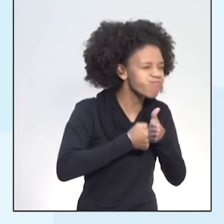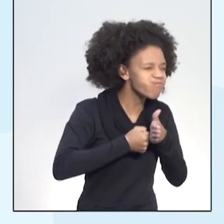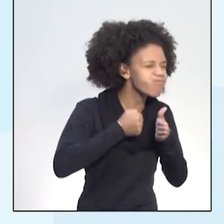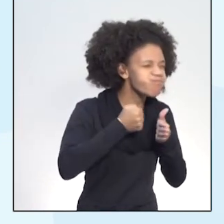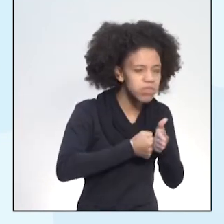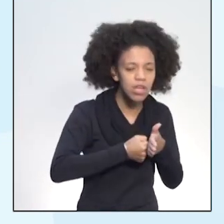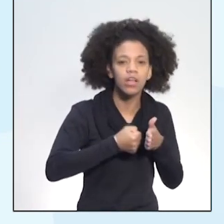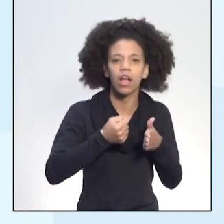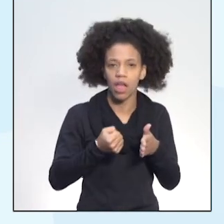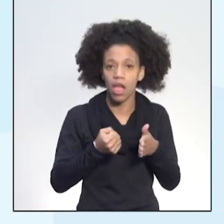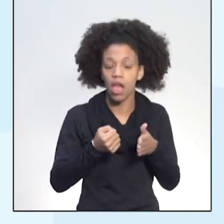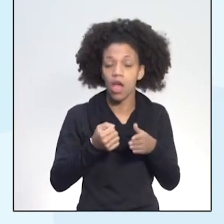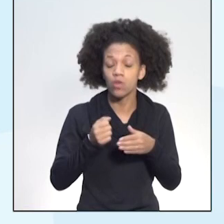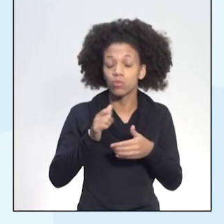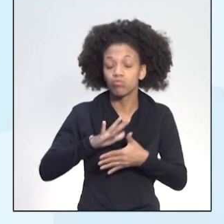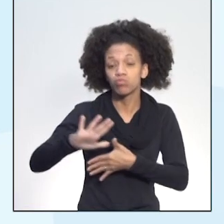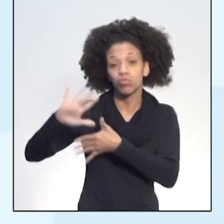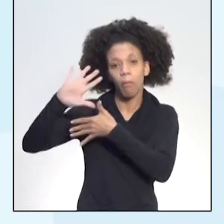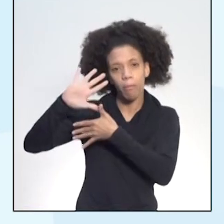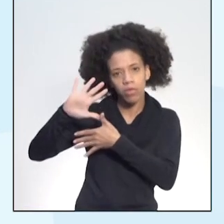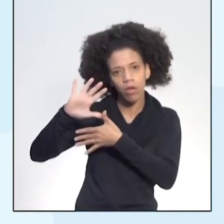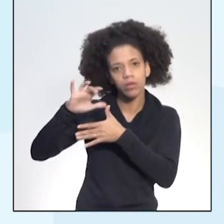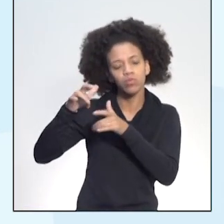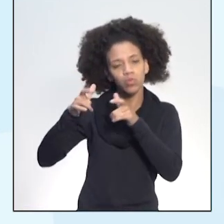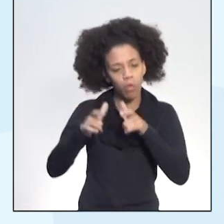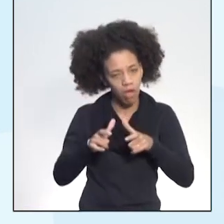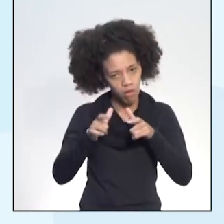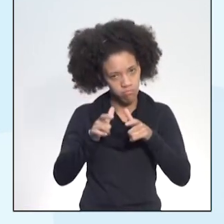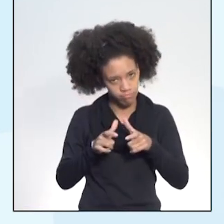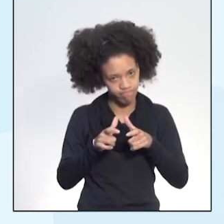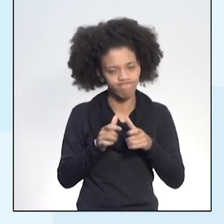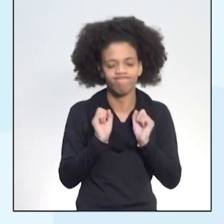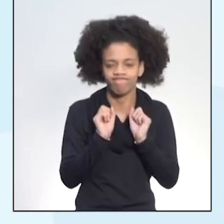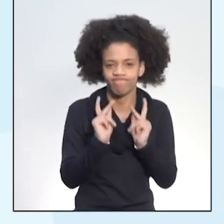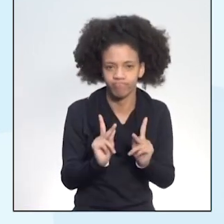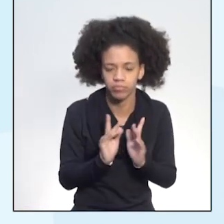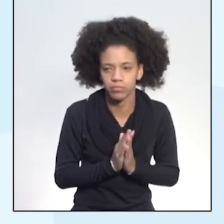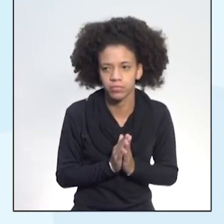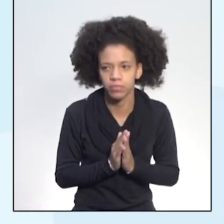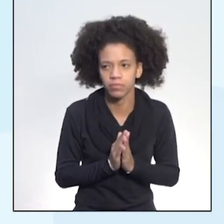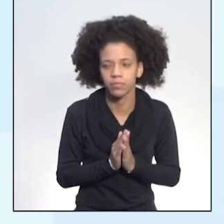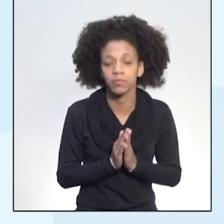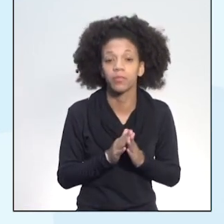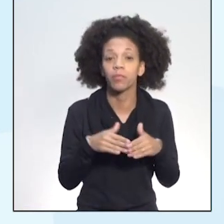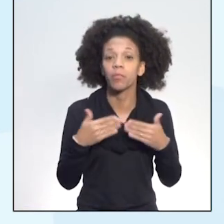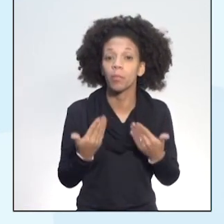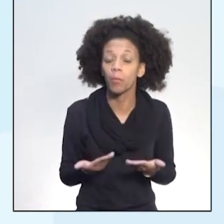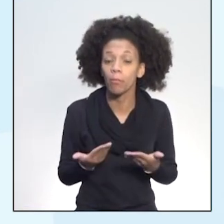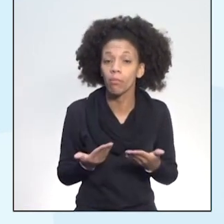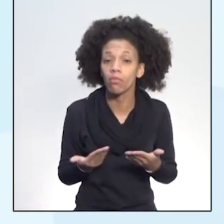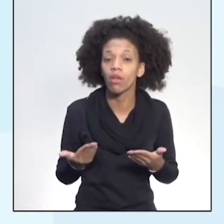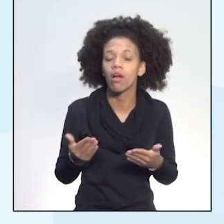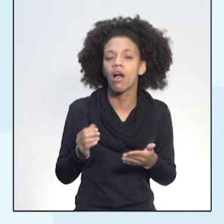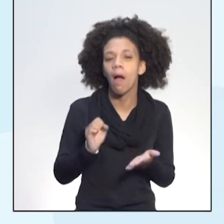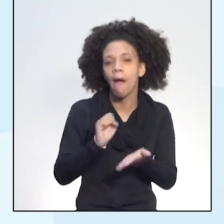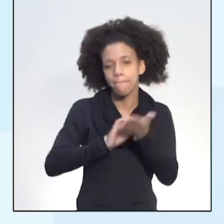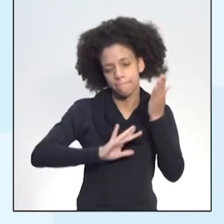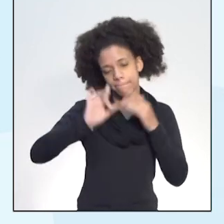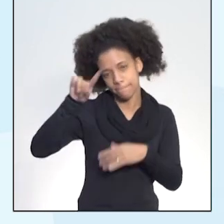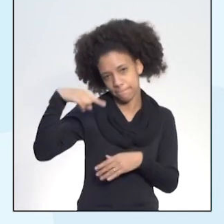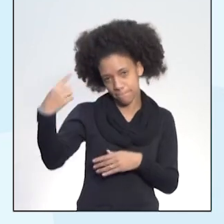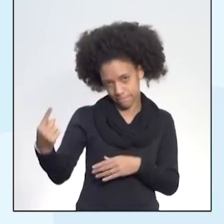dos europeus no território, ok? Vamos para a nossa próxima atividade, no